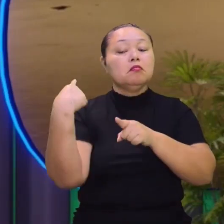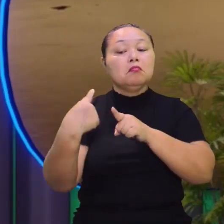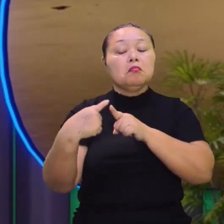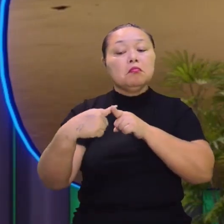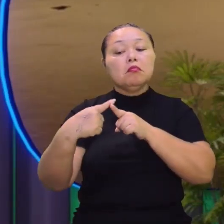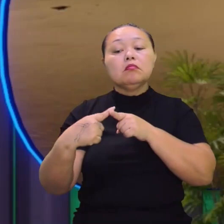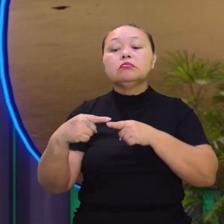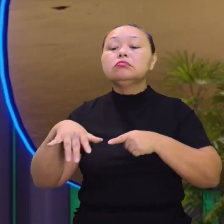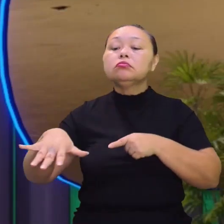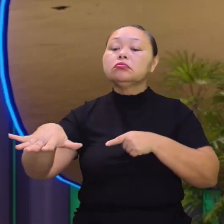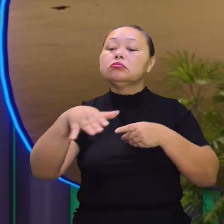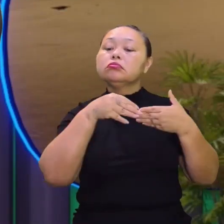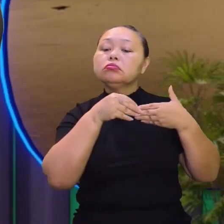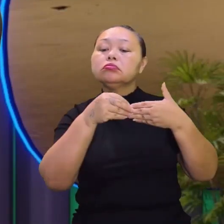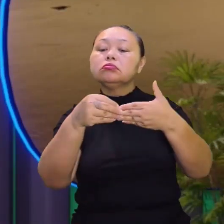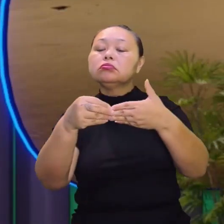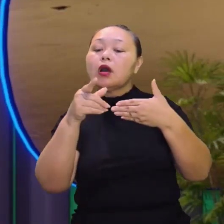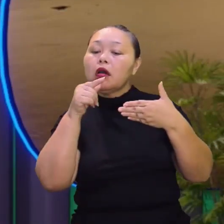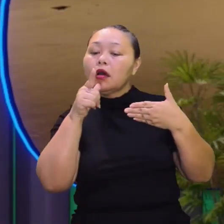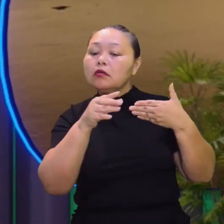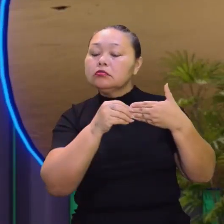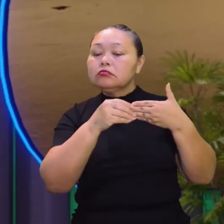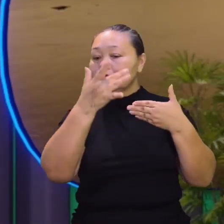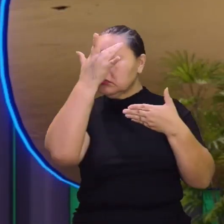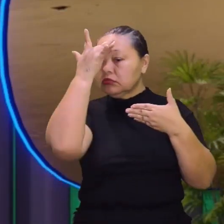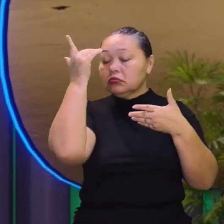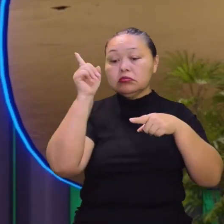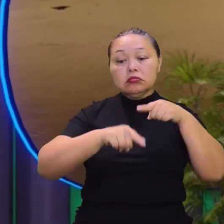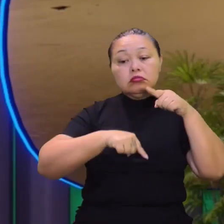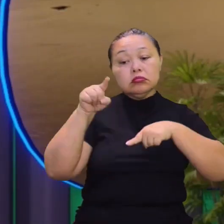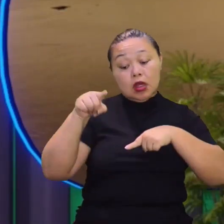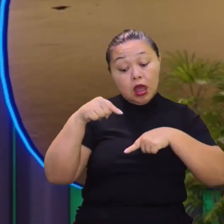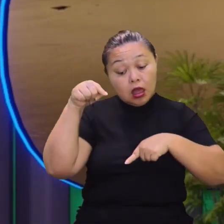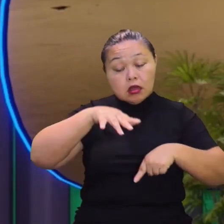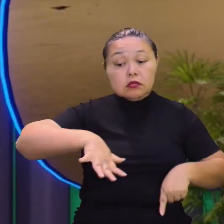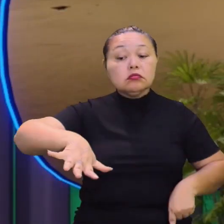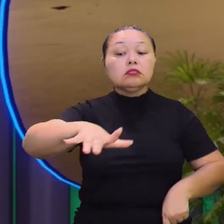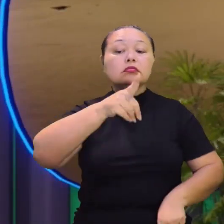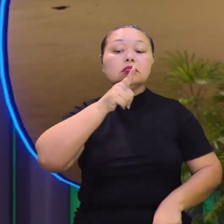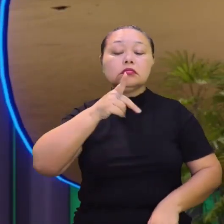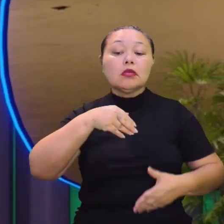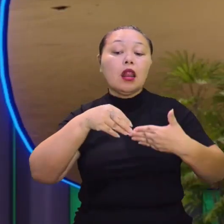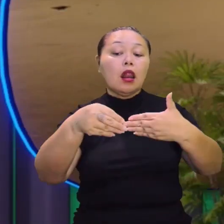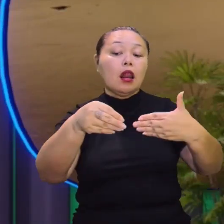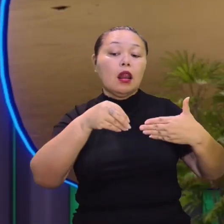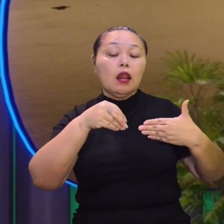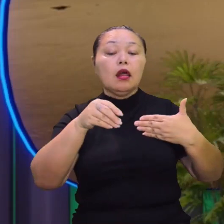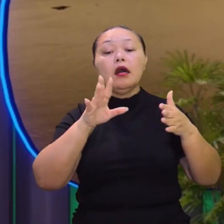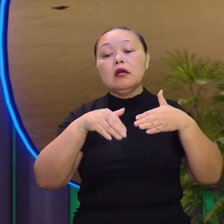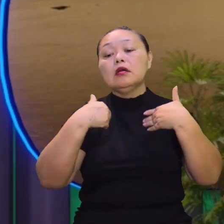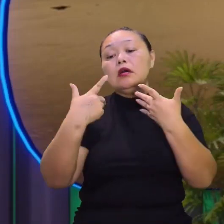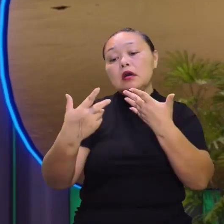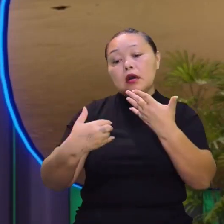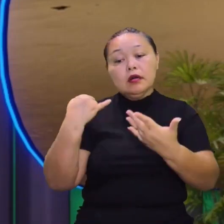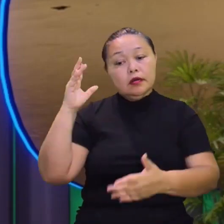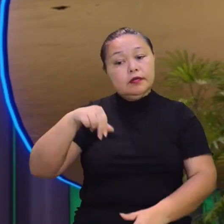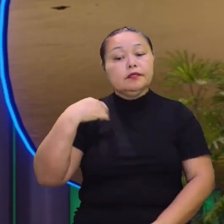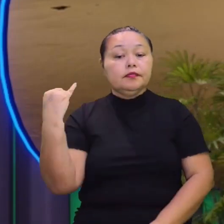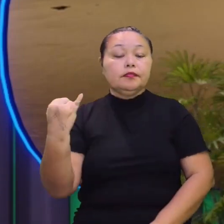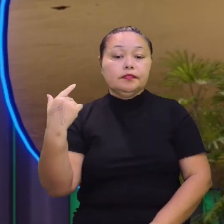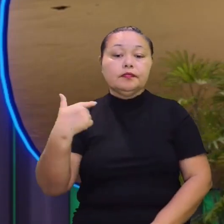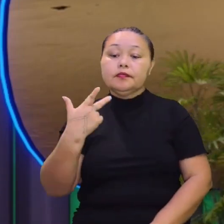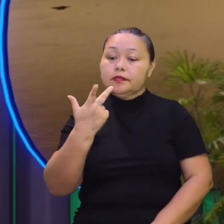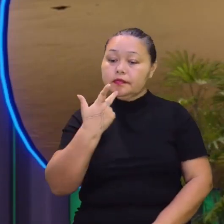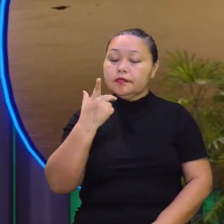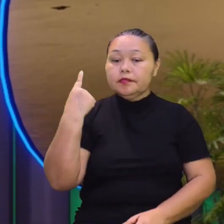as hidrovias, elas têm uma importância muito grande. Com certeza. No entanto, ao longo da aula, nós